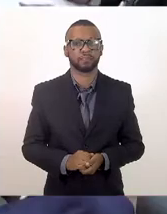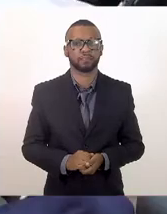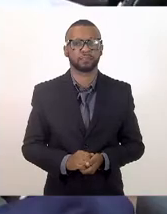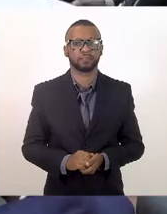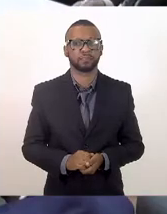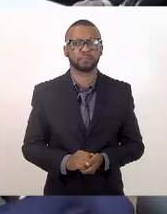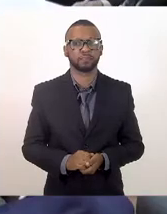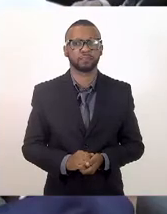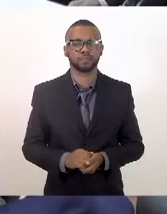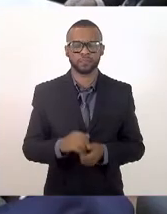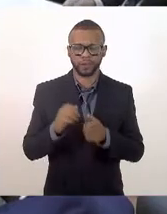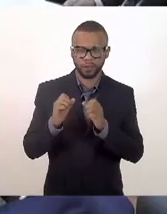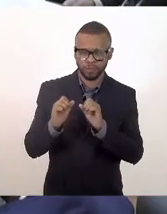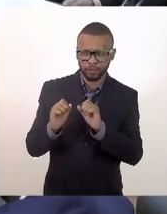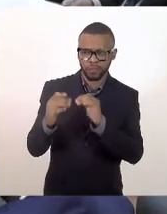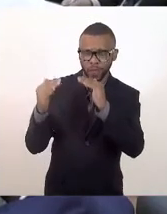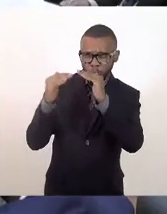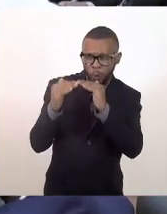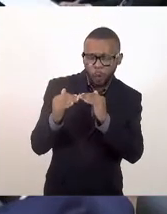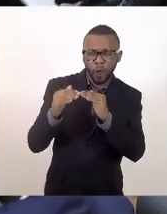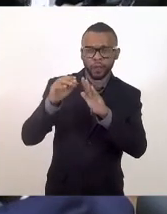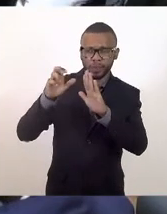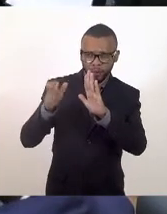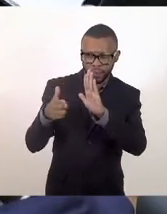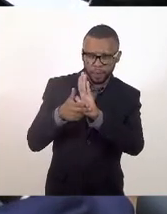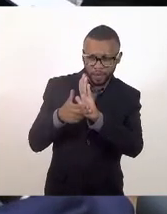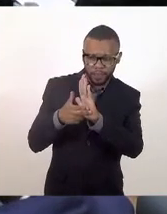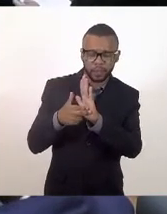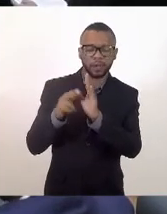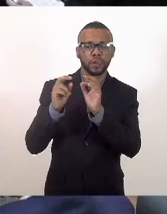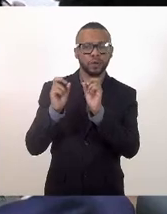Favorável com emendas, é isso, enfermeira? Ok.